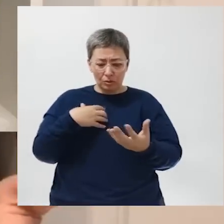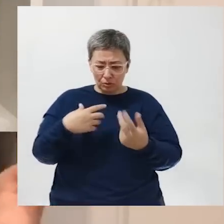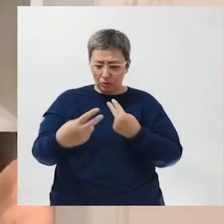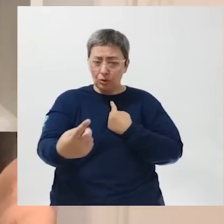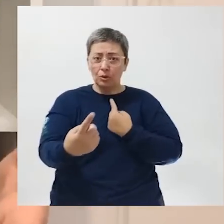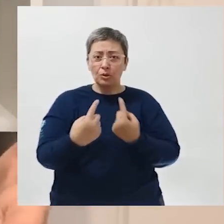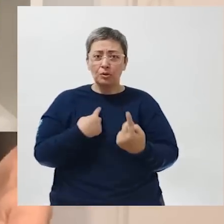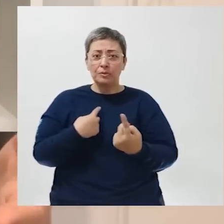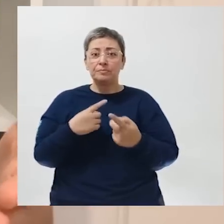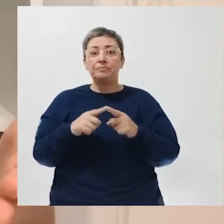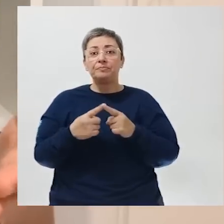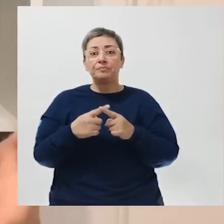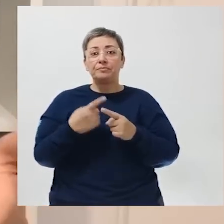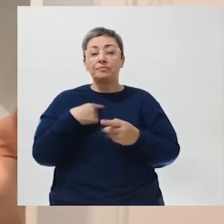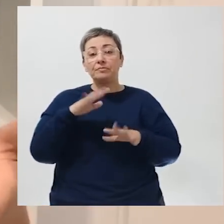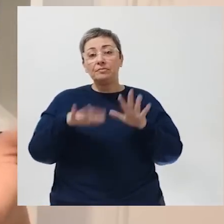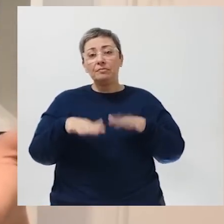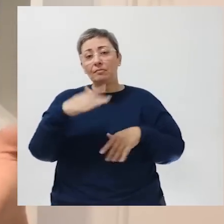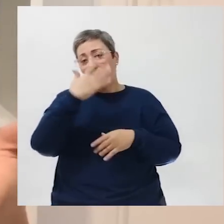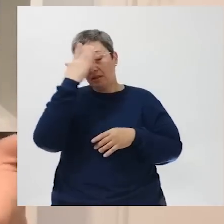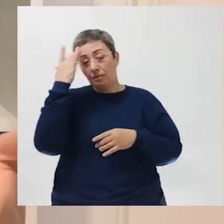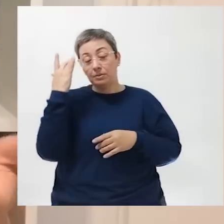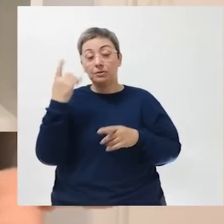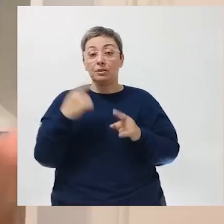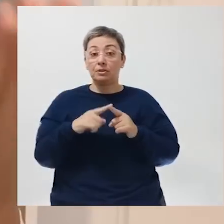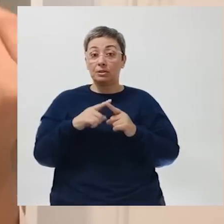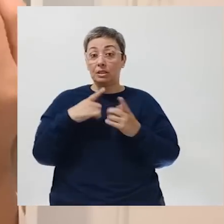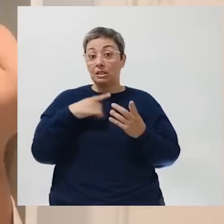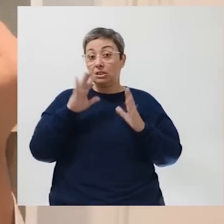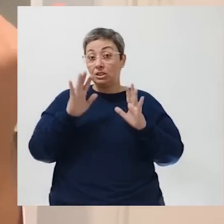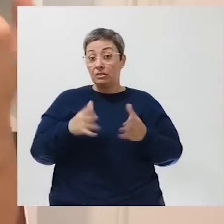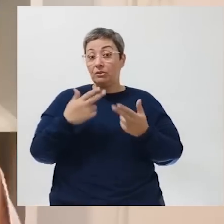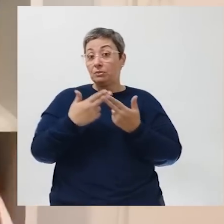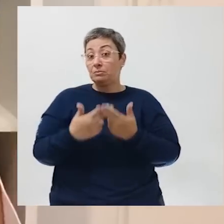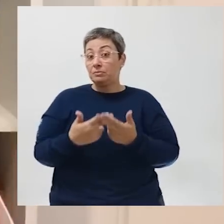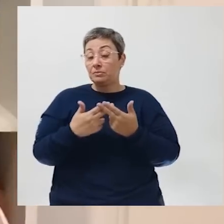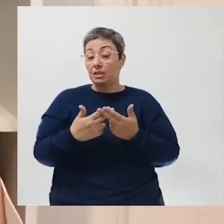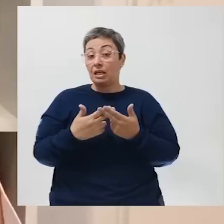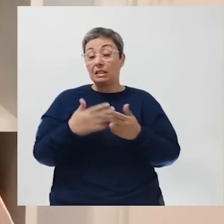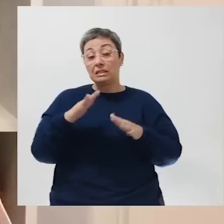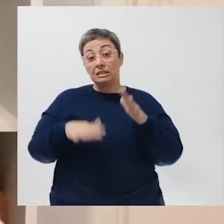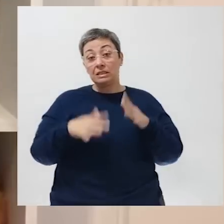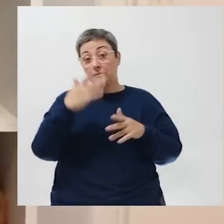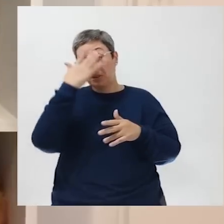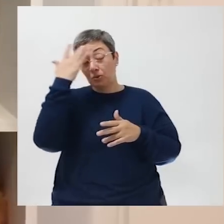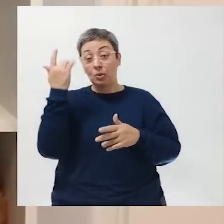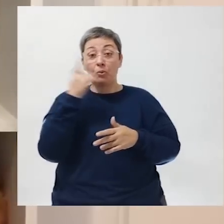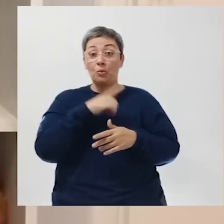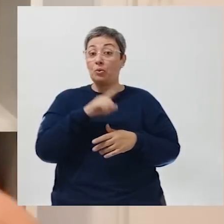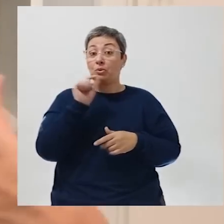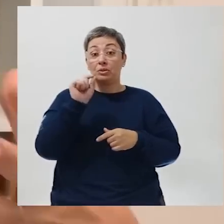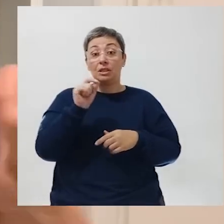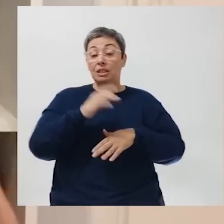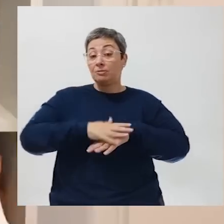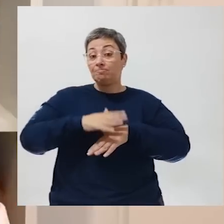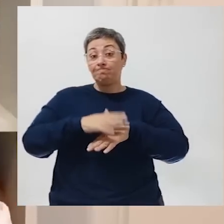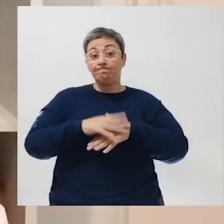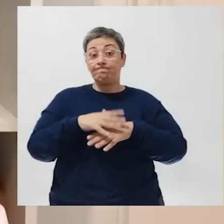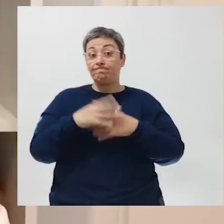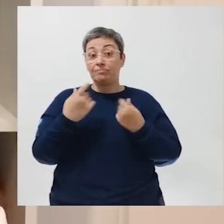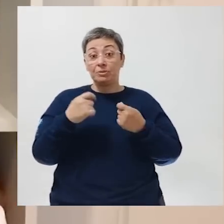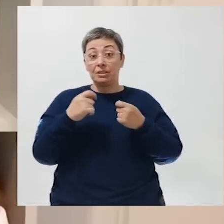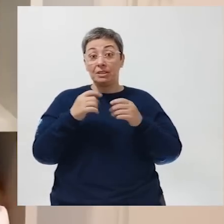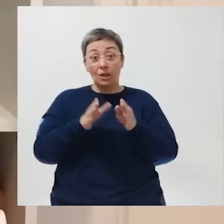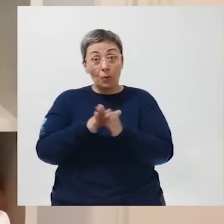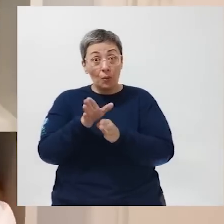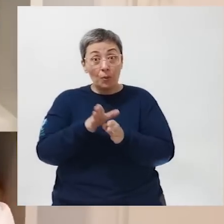lugar da pessoa. Porque muitas pessoas, como a gente falou na paciência, muitas pessoas não conseguem fazer alguma coisa